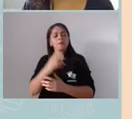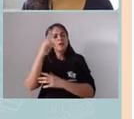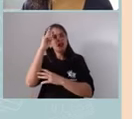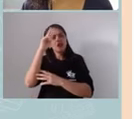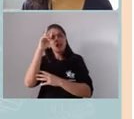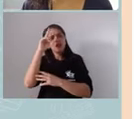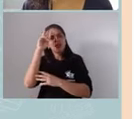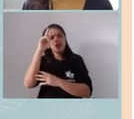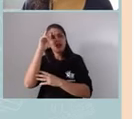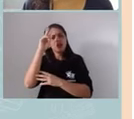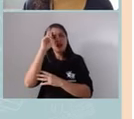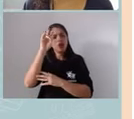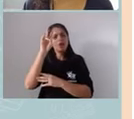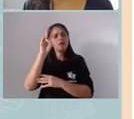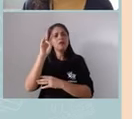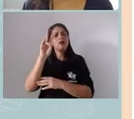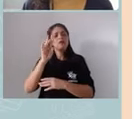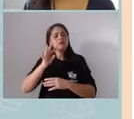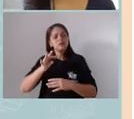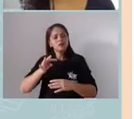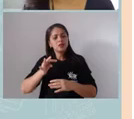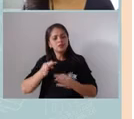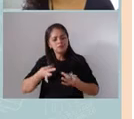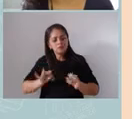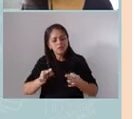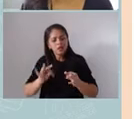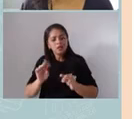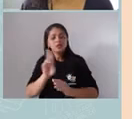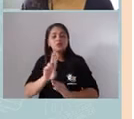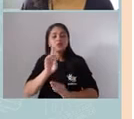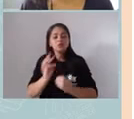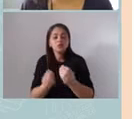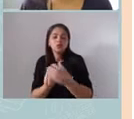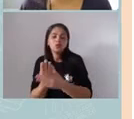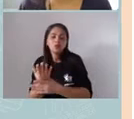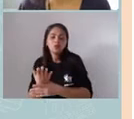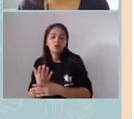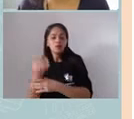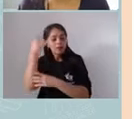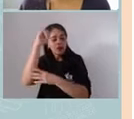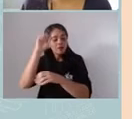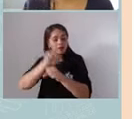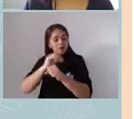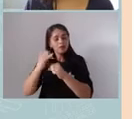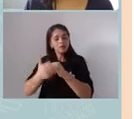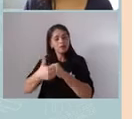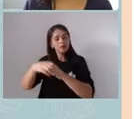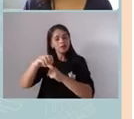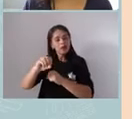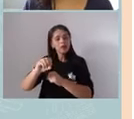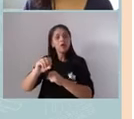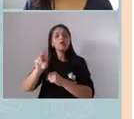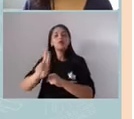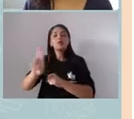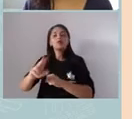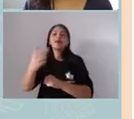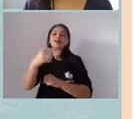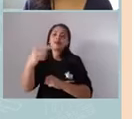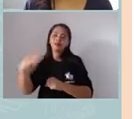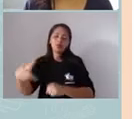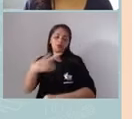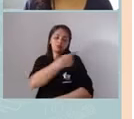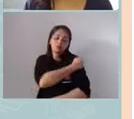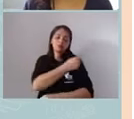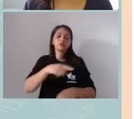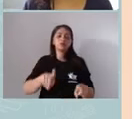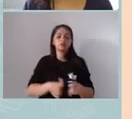são técnicas usadas, né, para a produção da vacina contra a Covid-19, mas que também são usadas em outras vacinas,